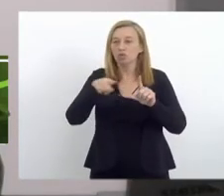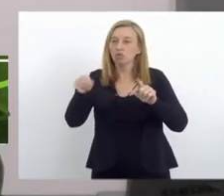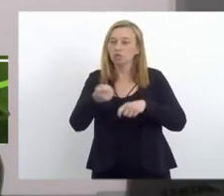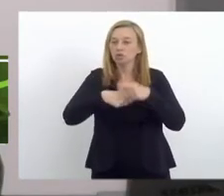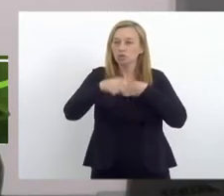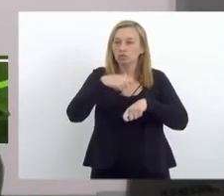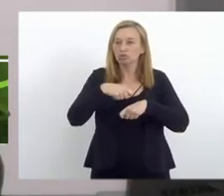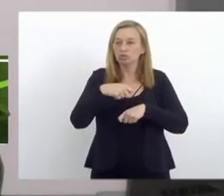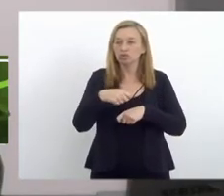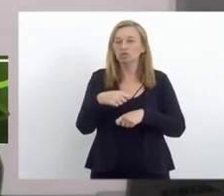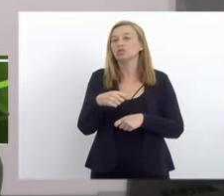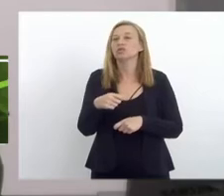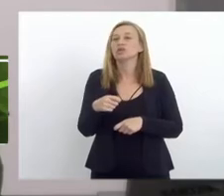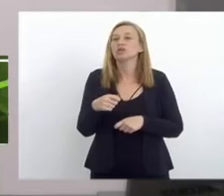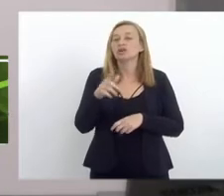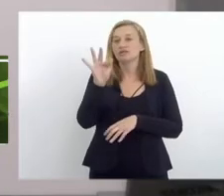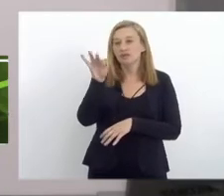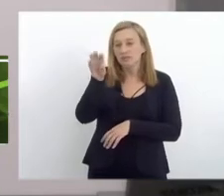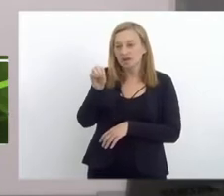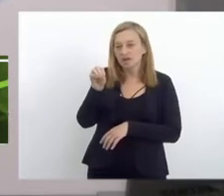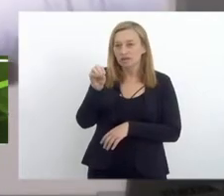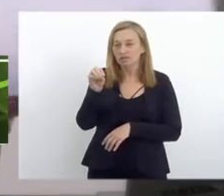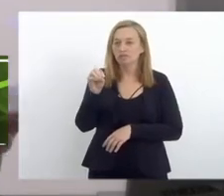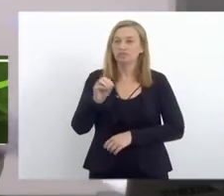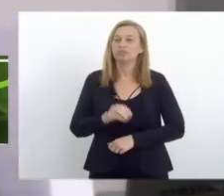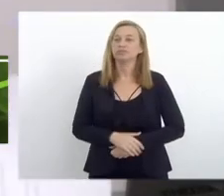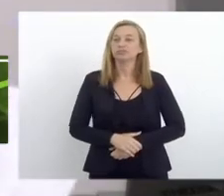Mérida, secretário, Fabiana Pinto.